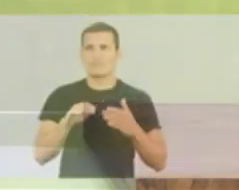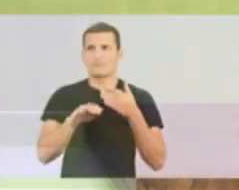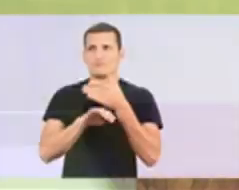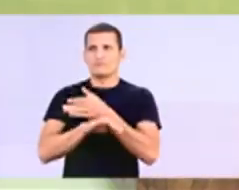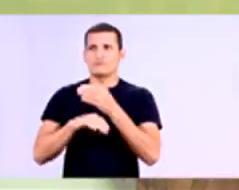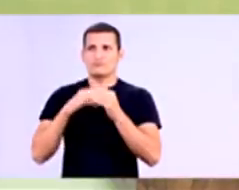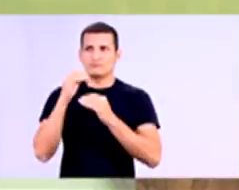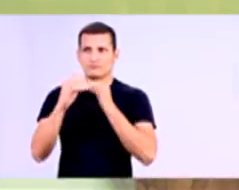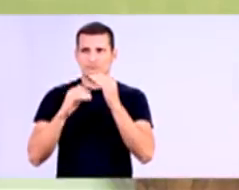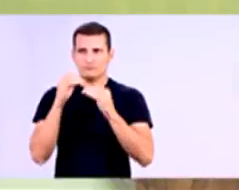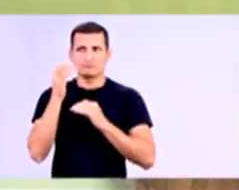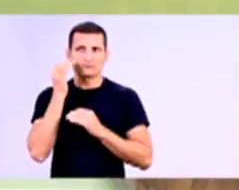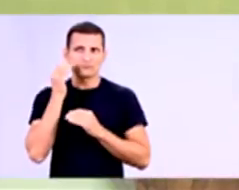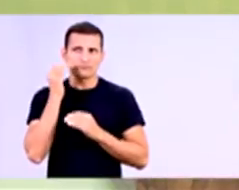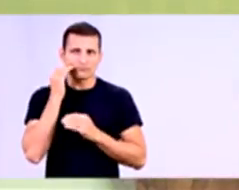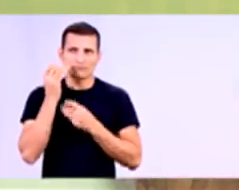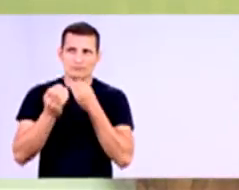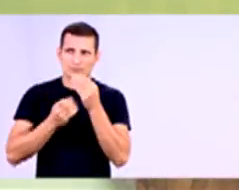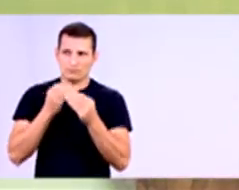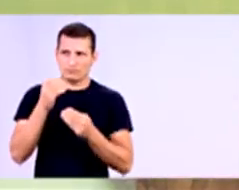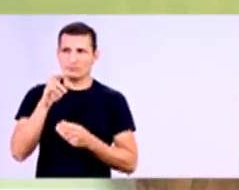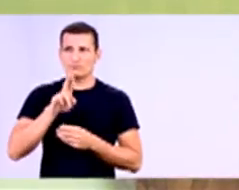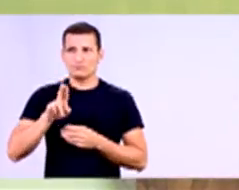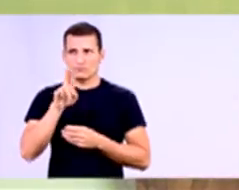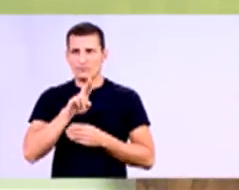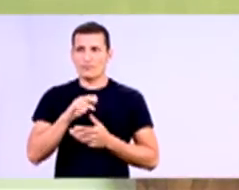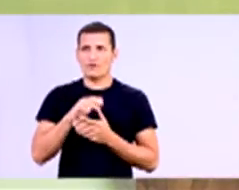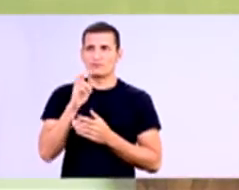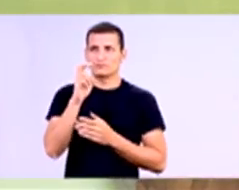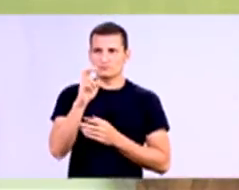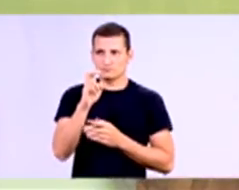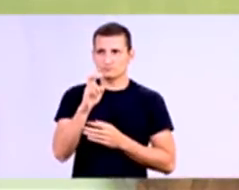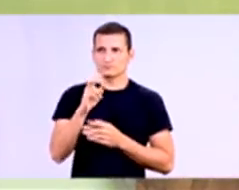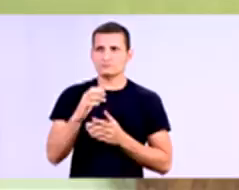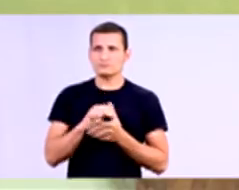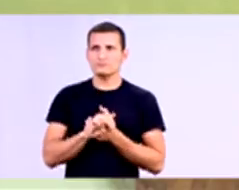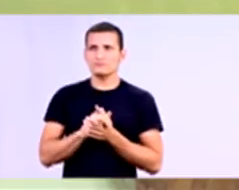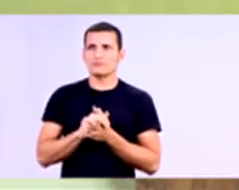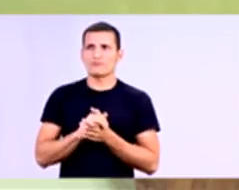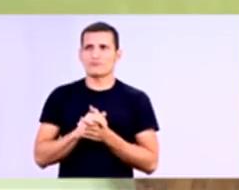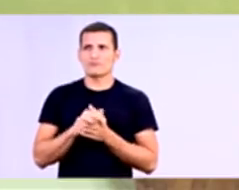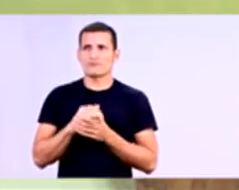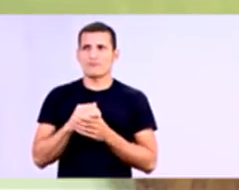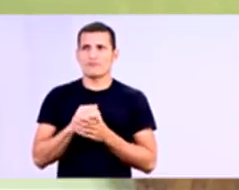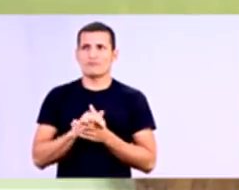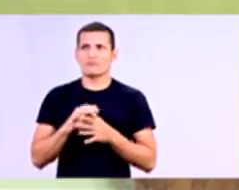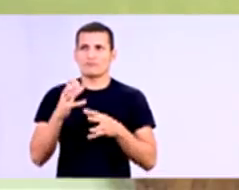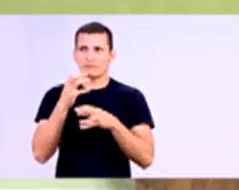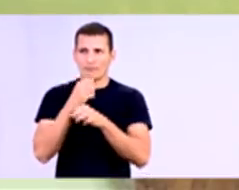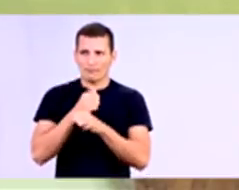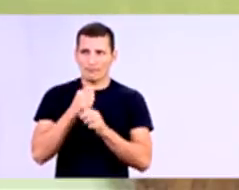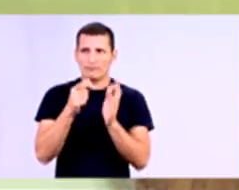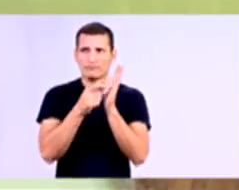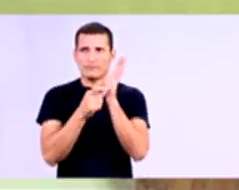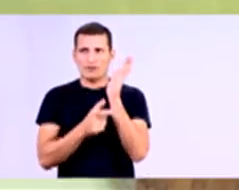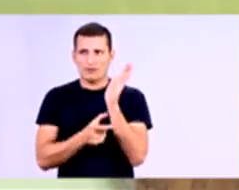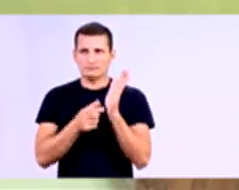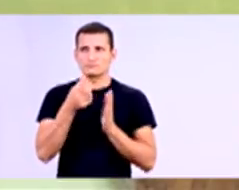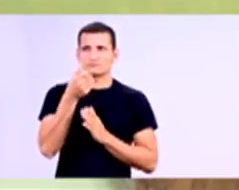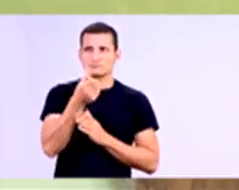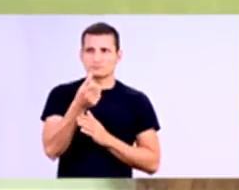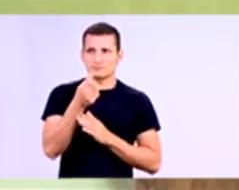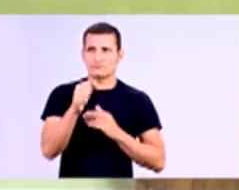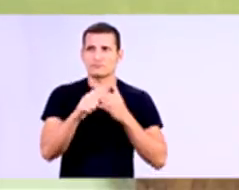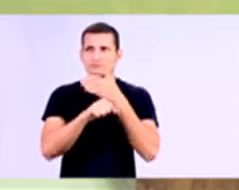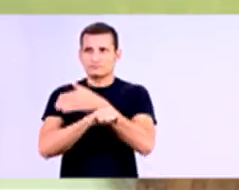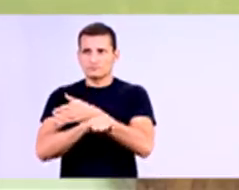dados verifica a autenticidade do usuário. 5, processa processa os dados. 6,